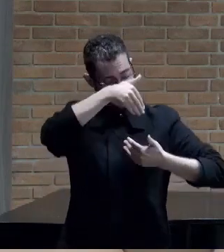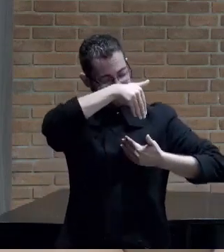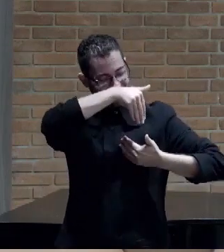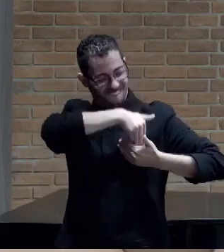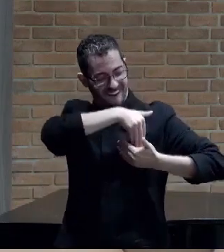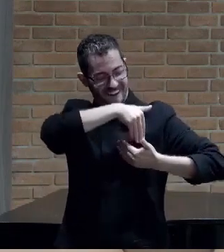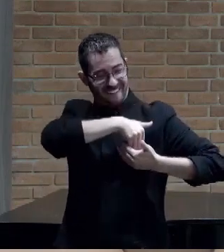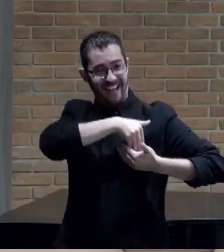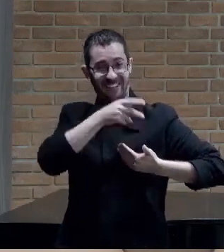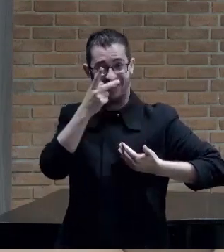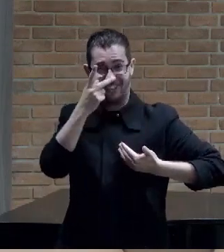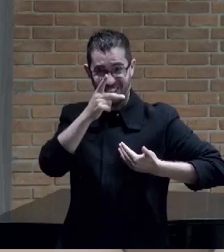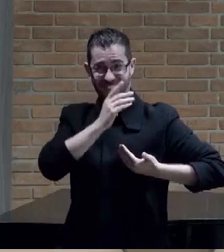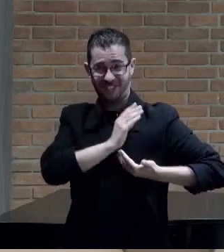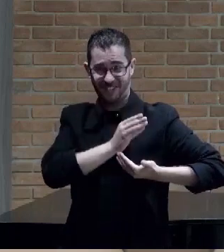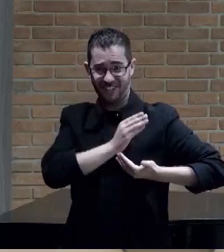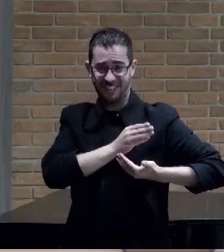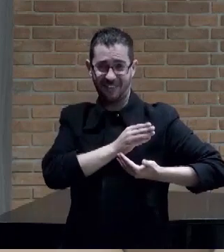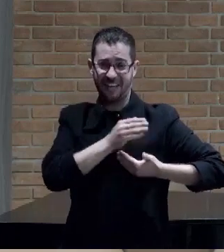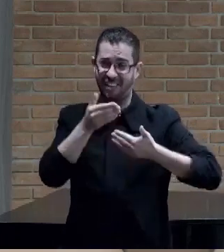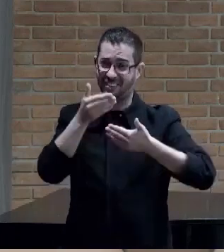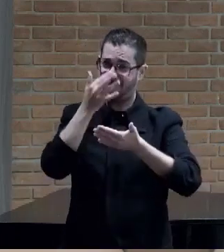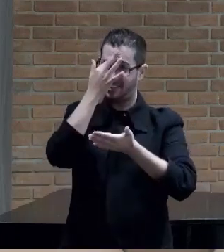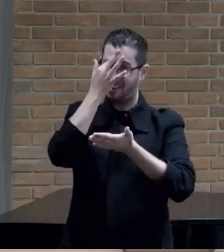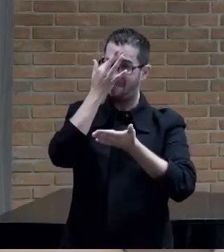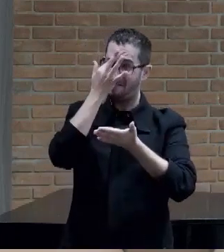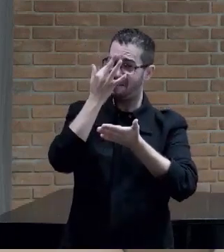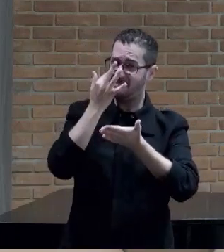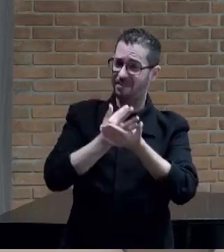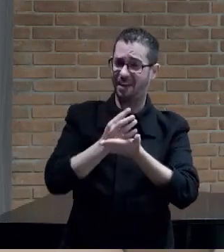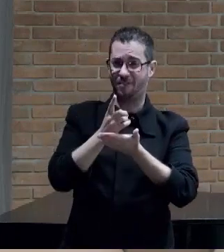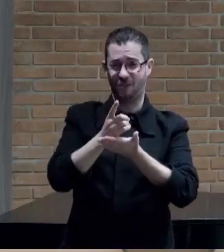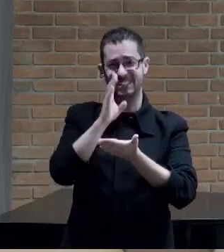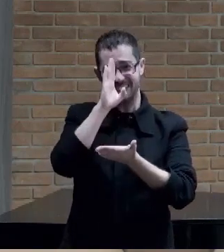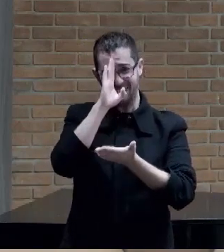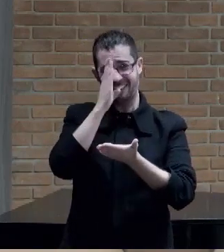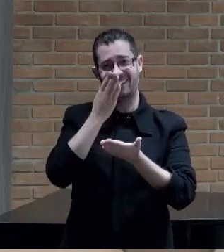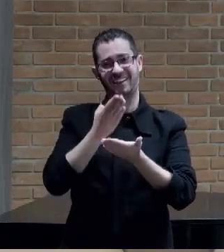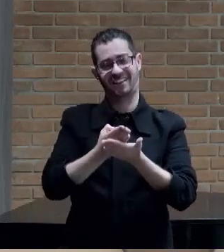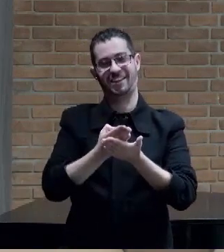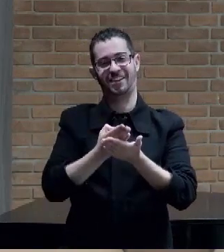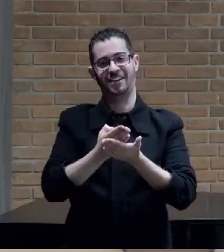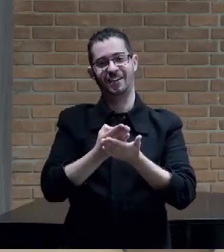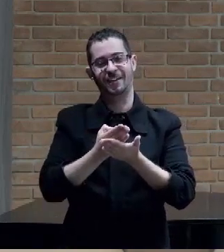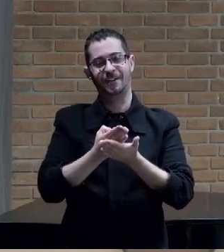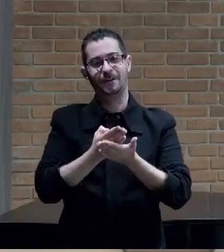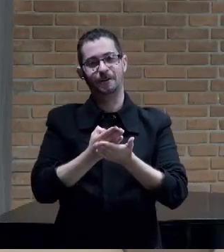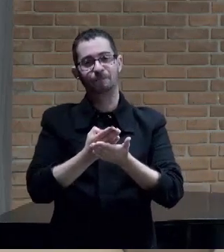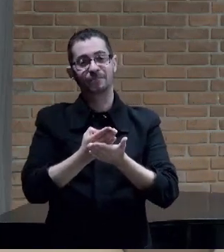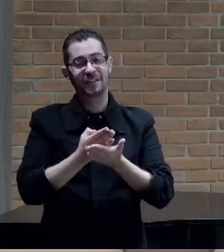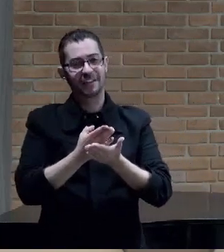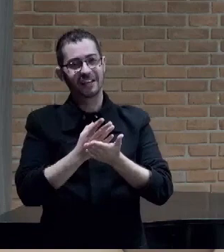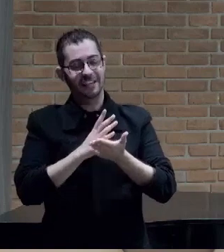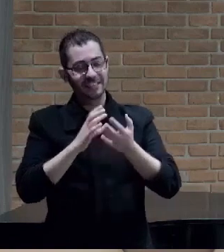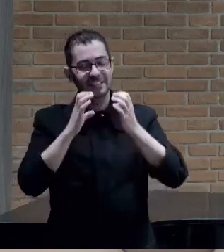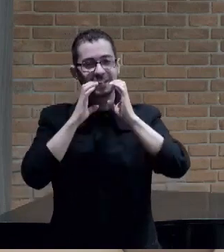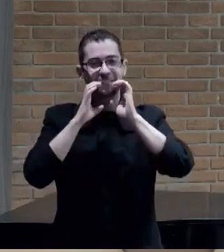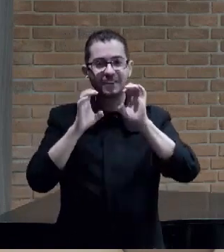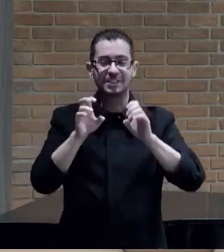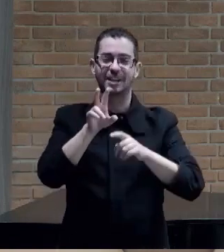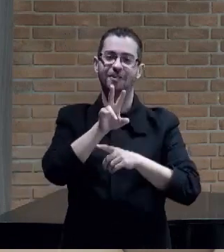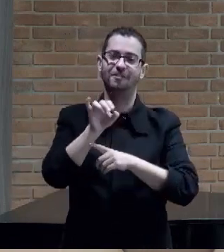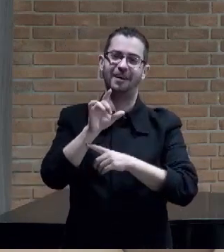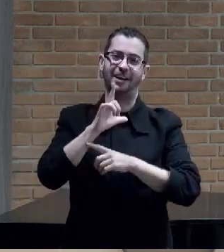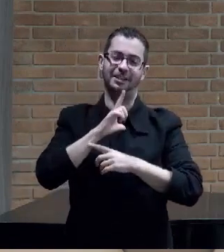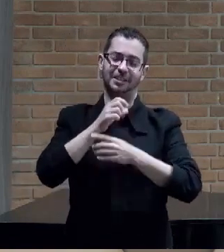fé você vier a crer nessas verdades, é exatamente essa mensagem que vai te